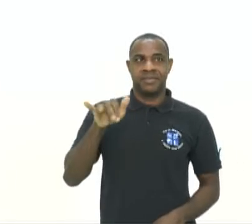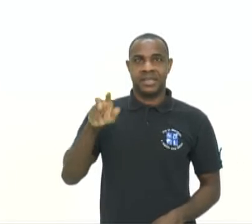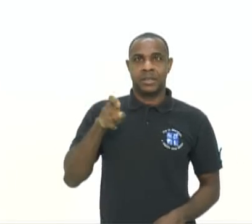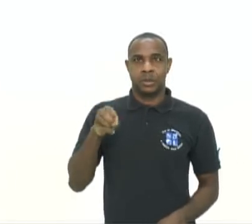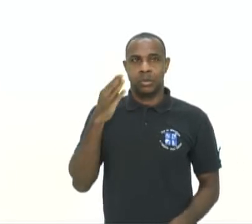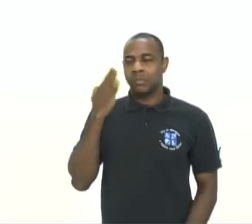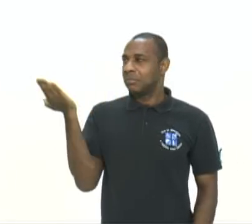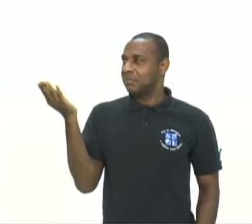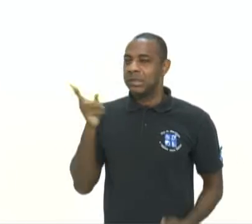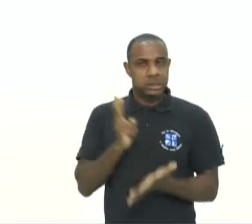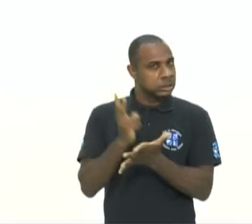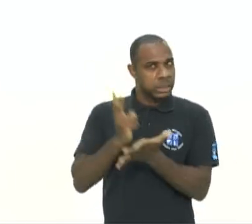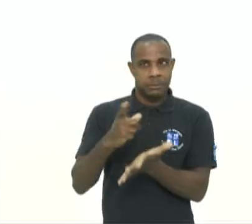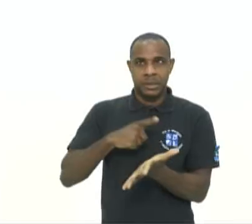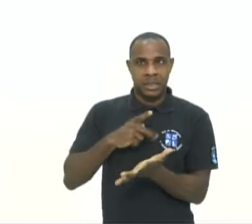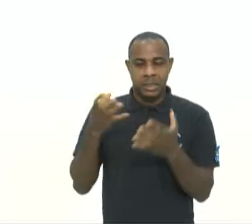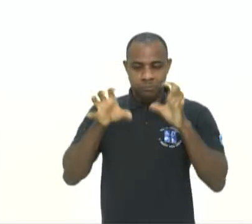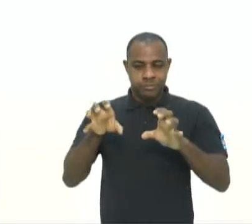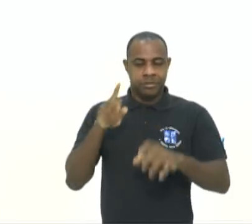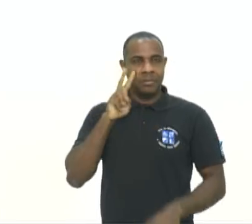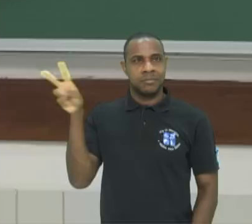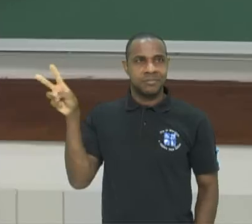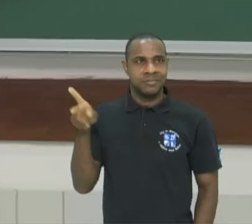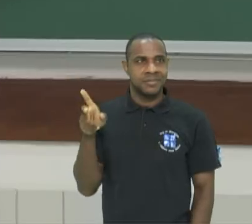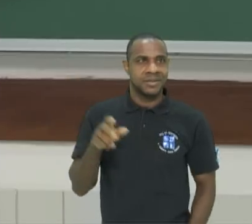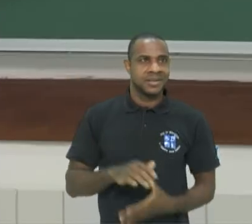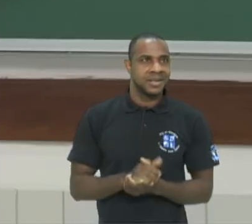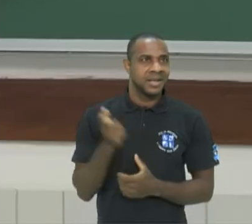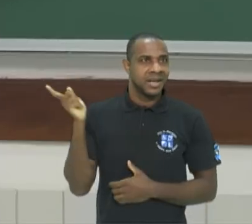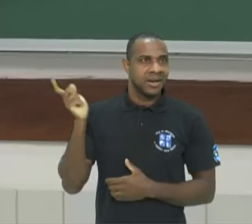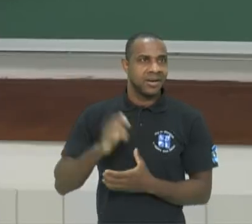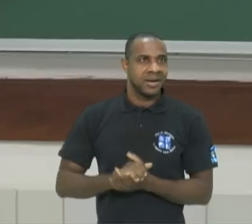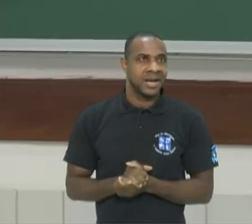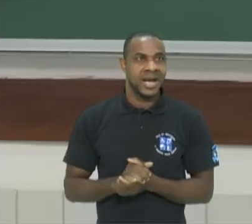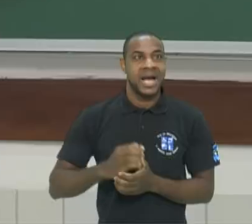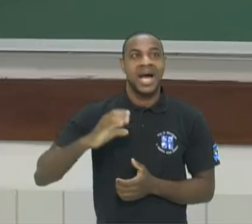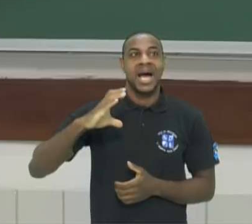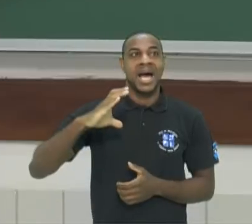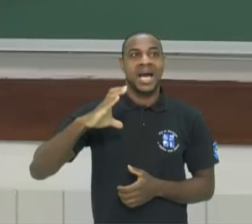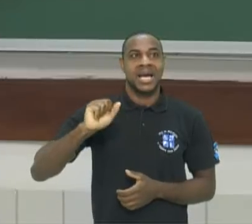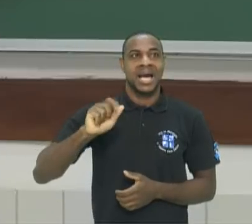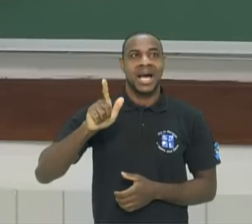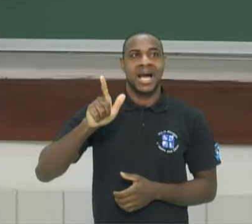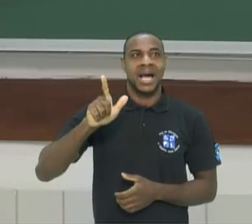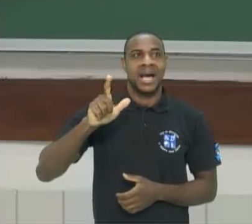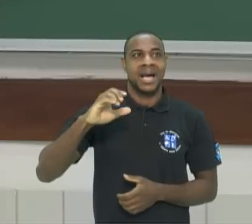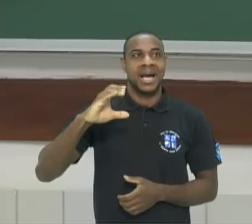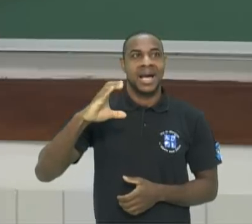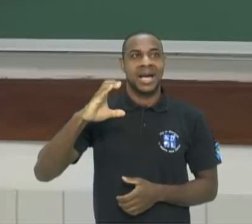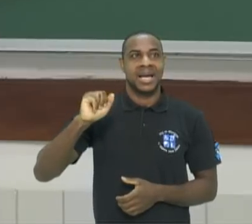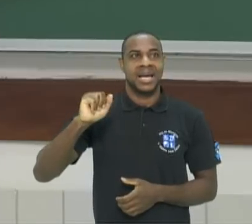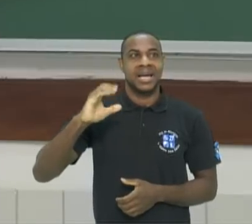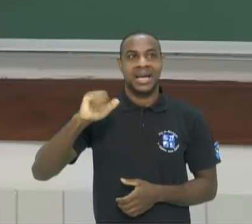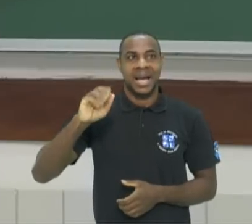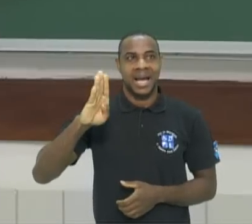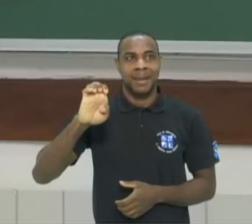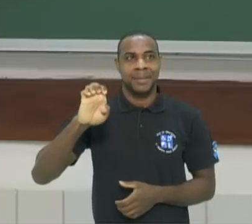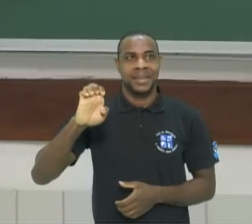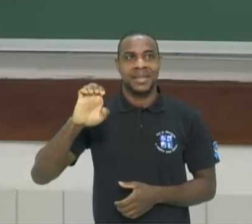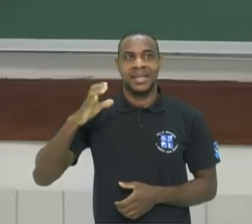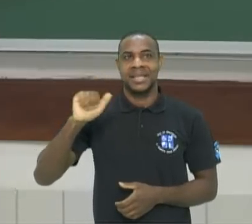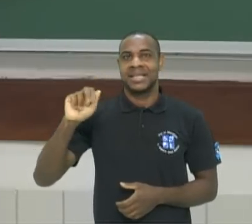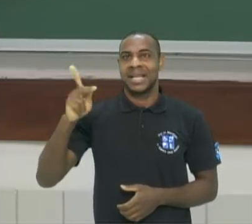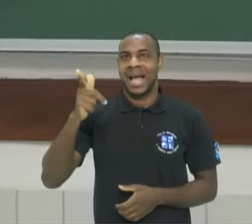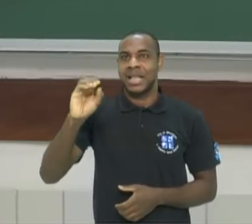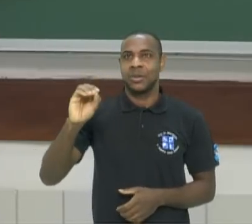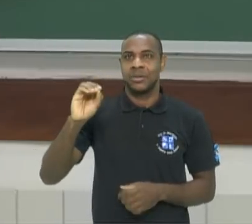eu preciso saber, né, da onde que está saindo essas informações, né, para ver, tem confiabilidade, eu